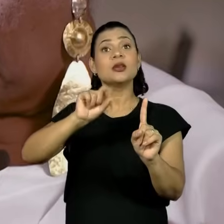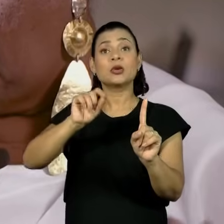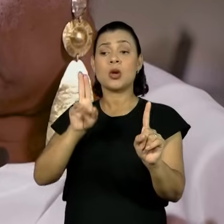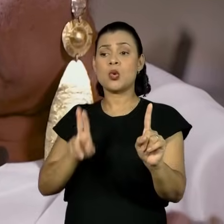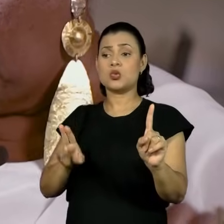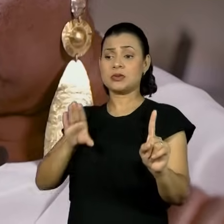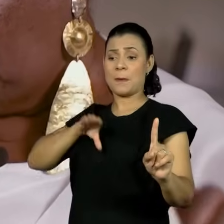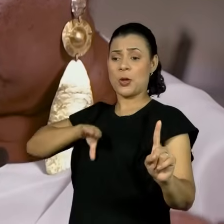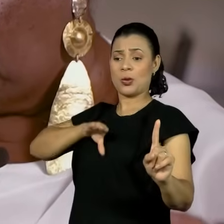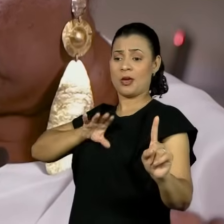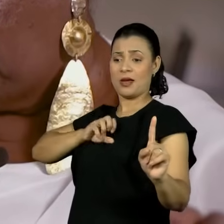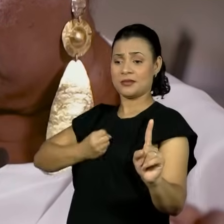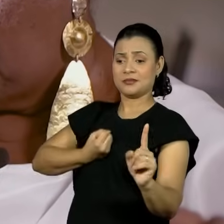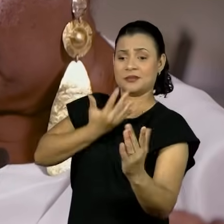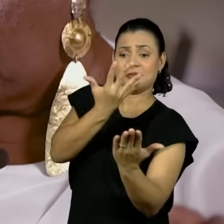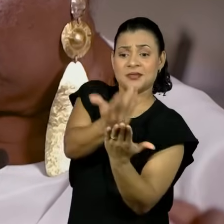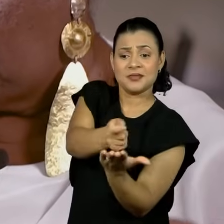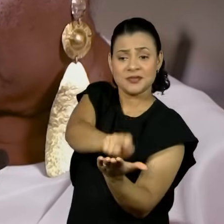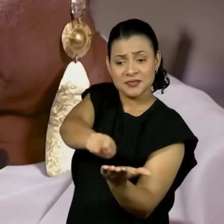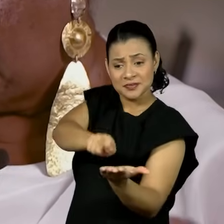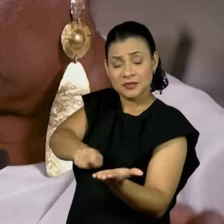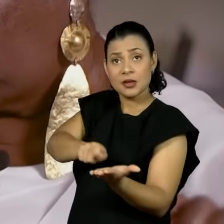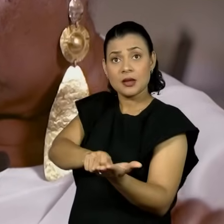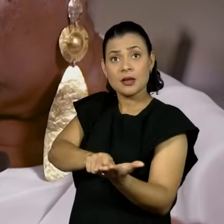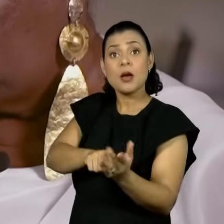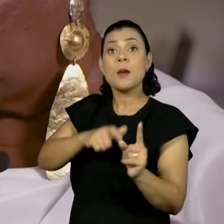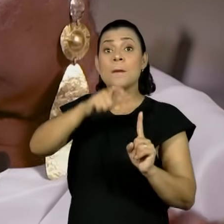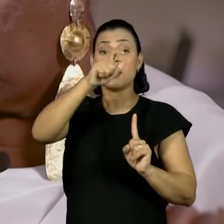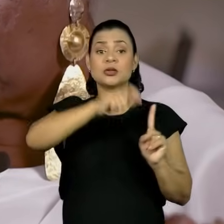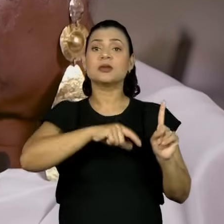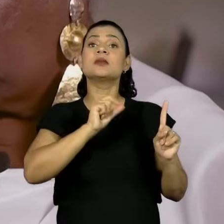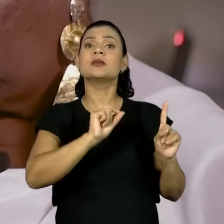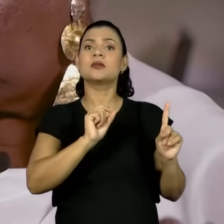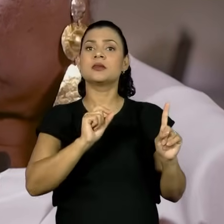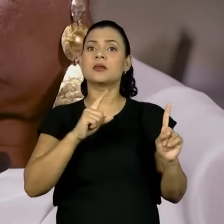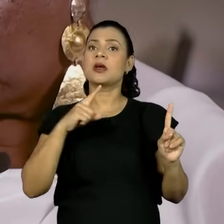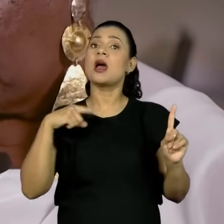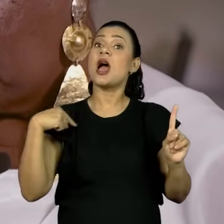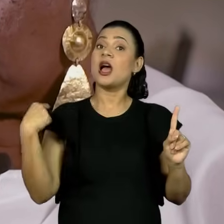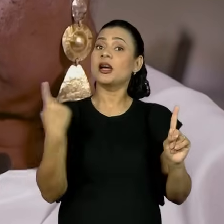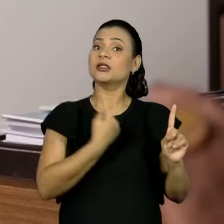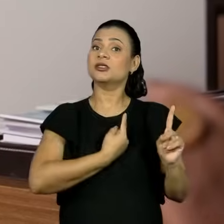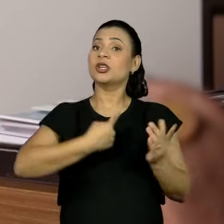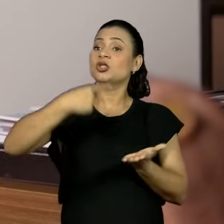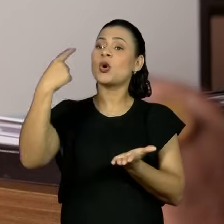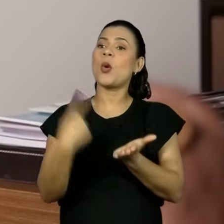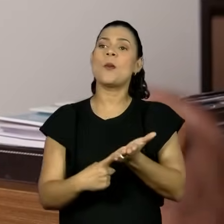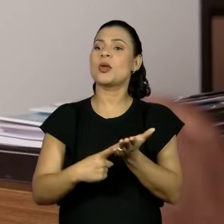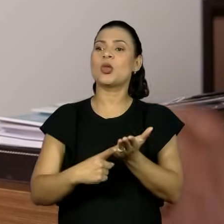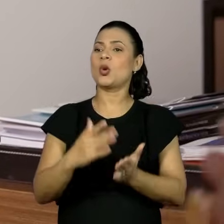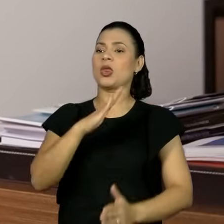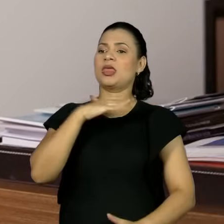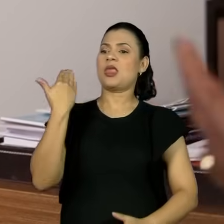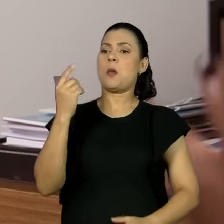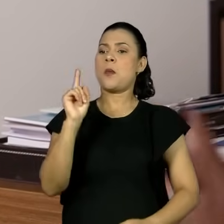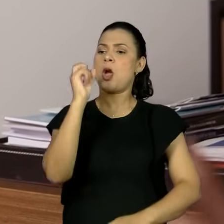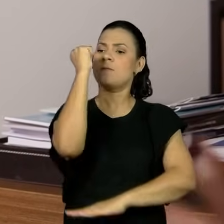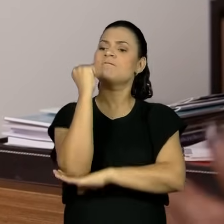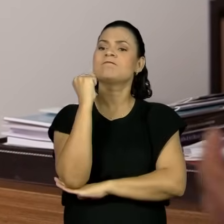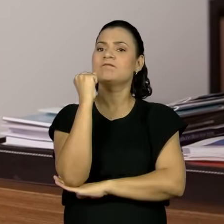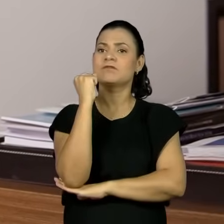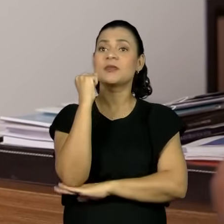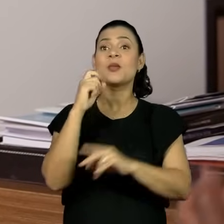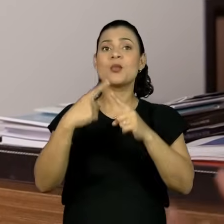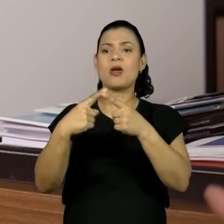portuguesa. Quando o meu personagem diz: a gente combinamos de não morrer. Sim. Entende? É esse contato